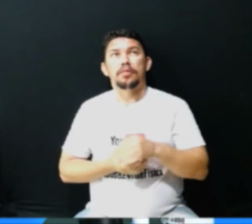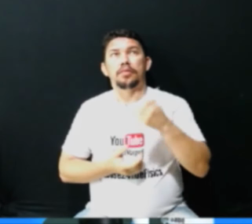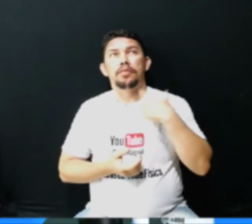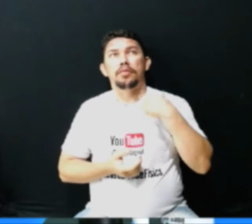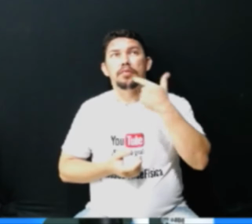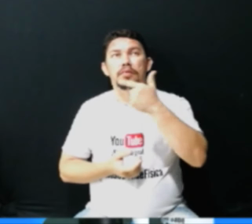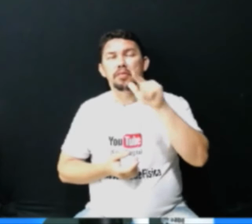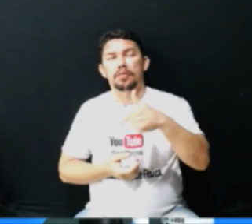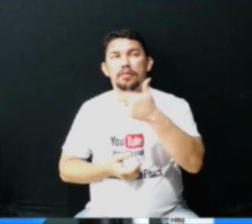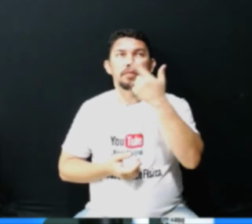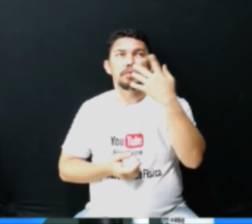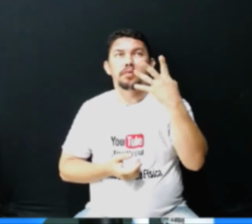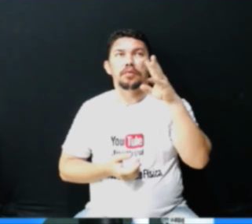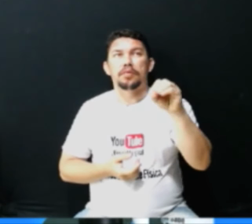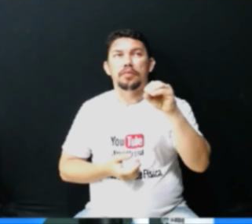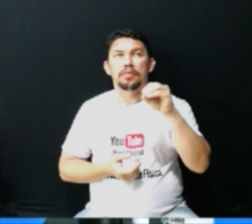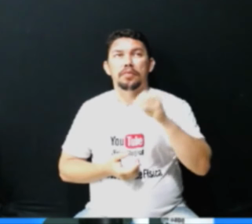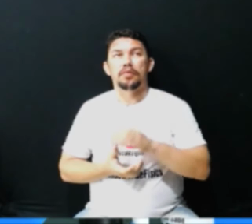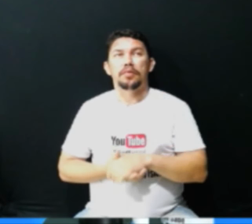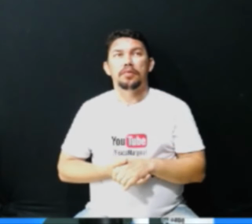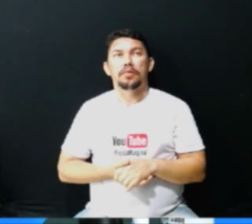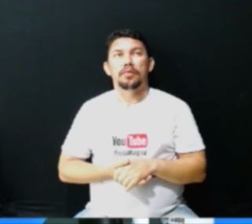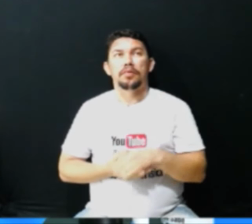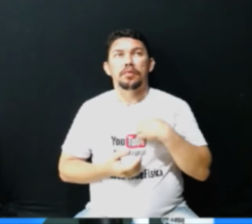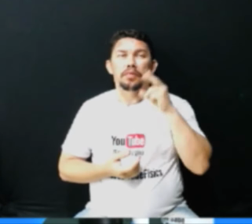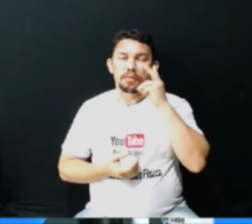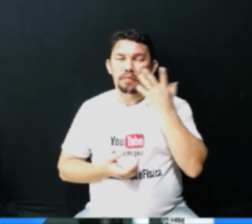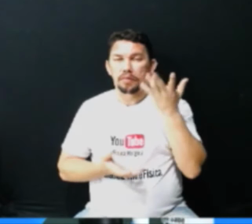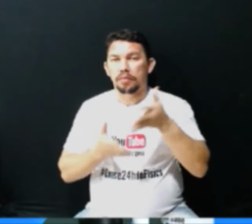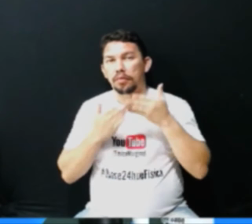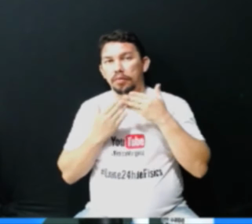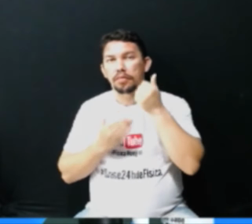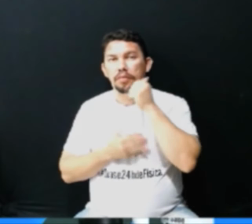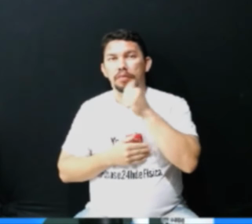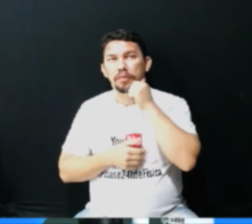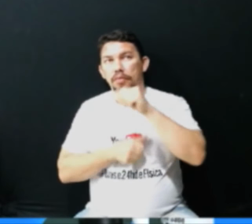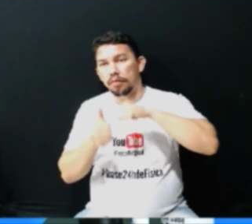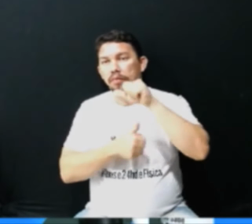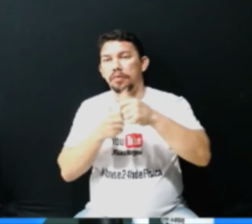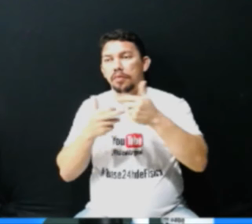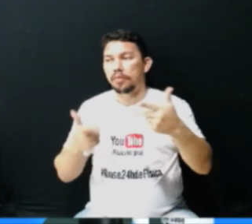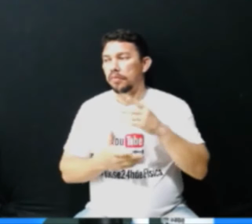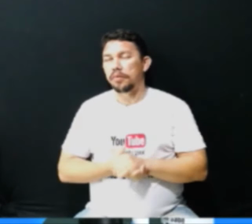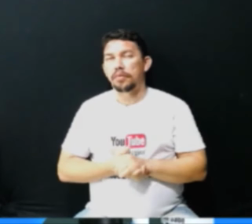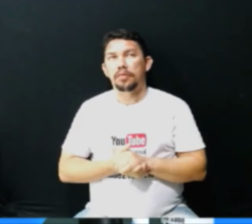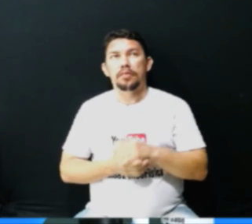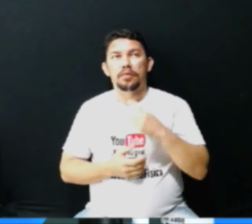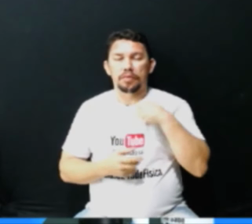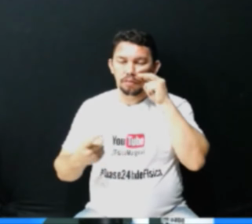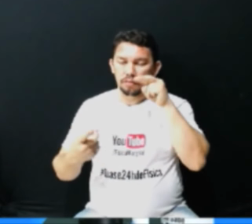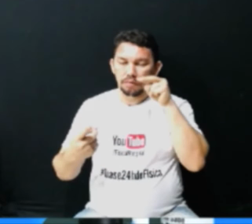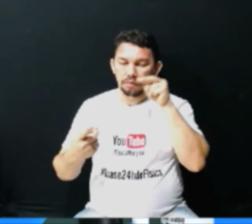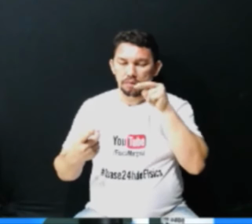são idênticas, você pode colocar mais um amperímetro aqui, outro amperímetro aqui, e observar que